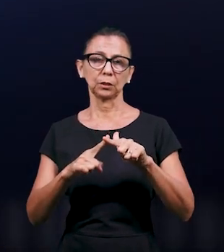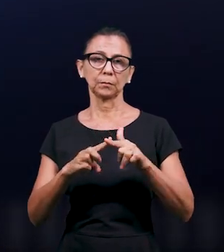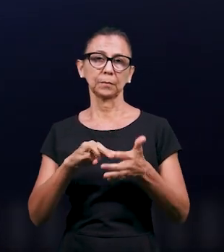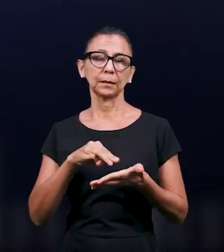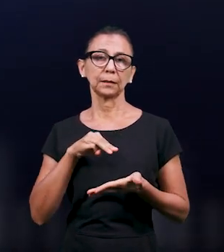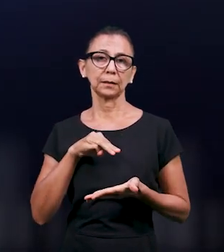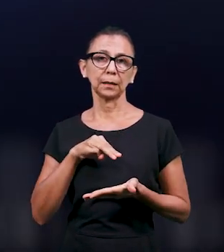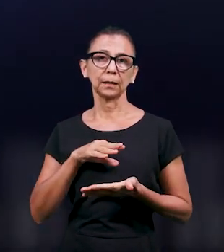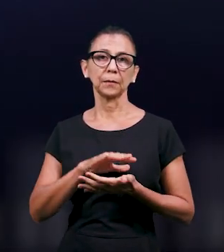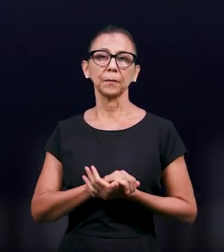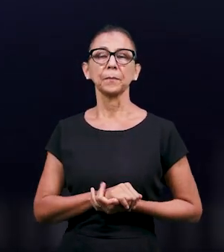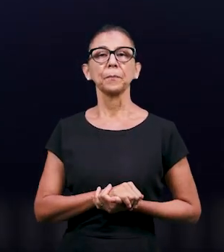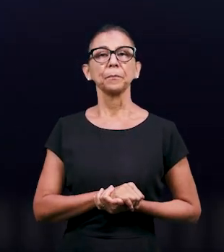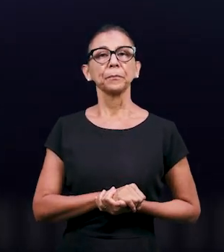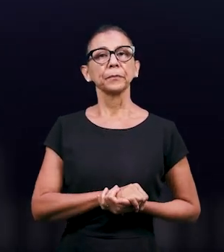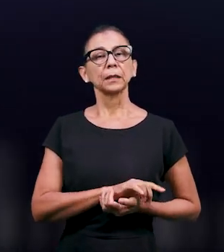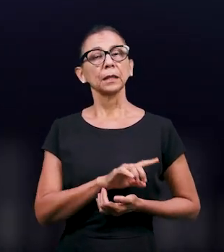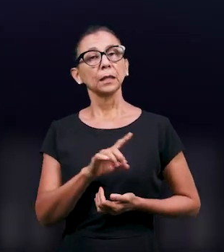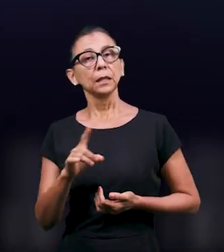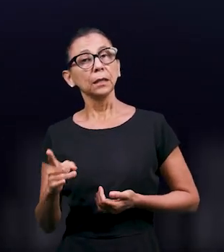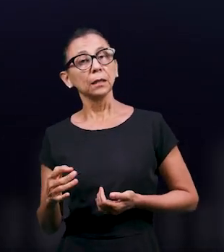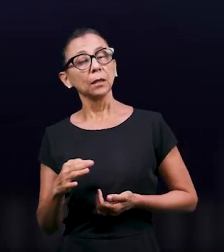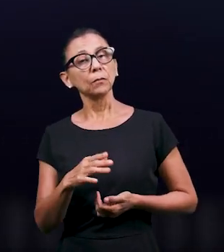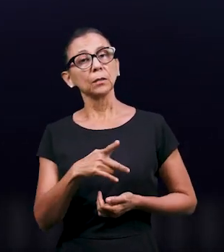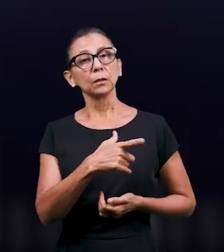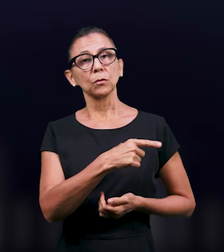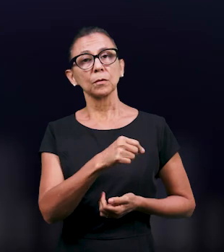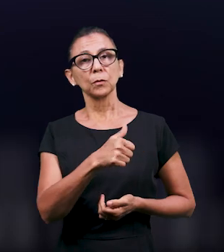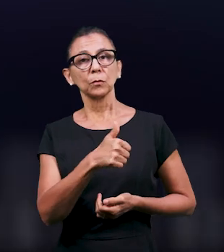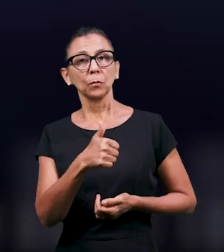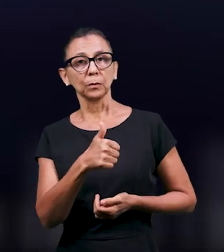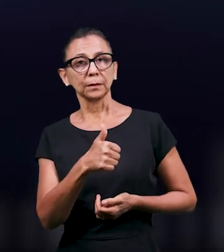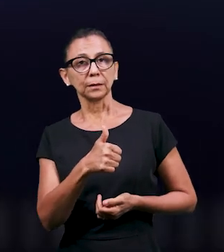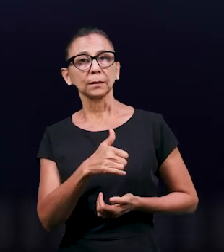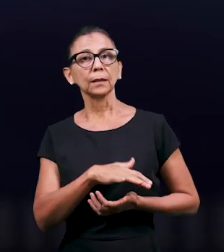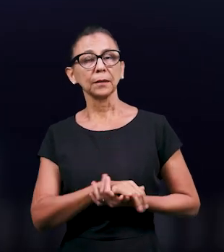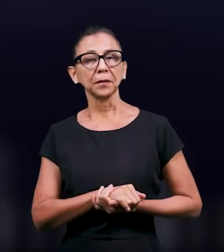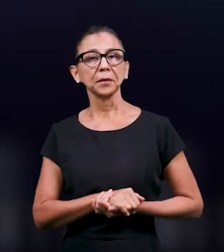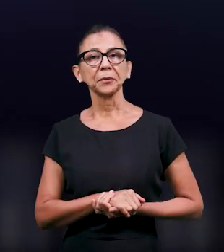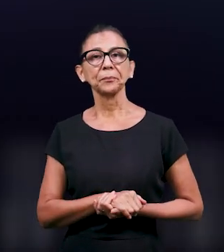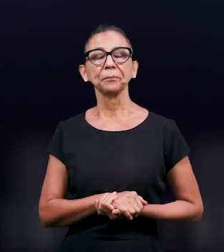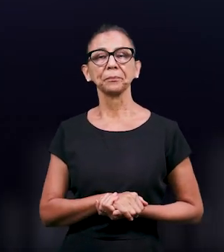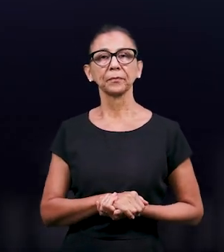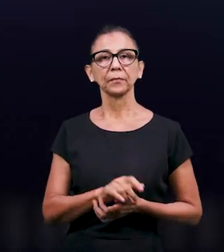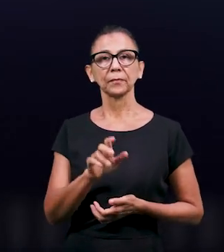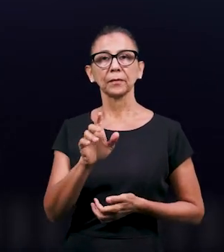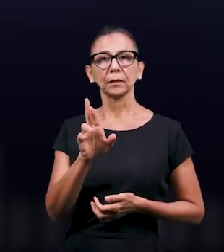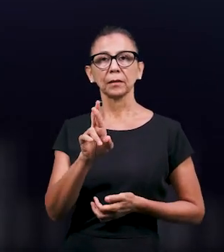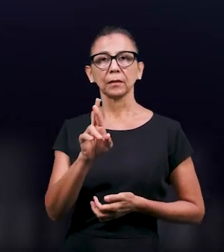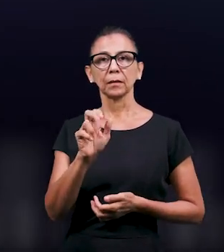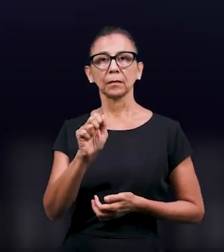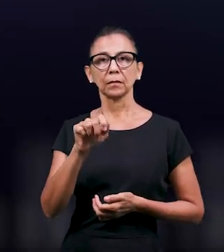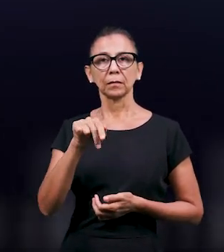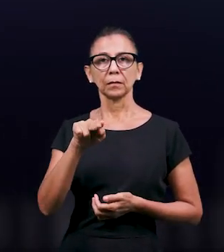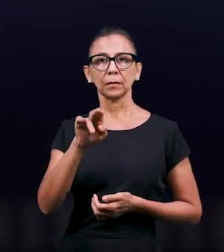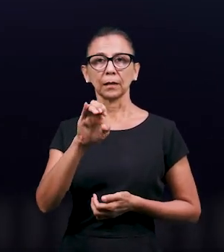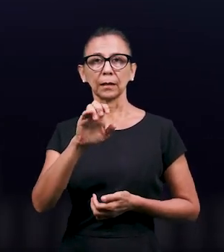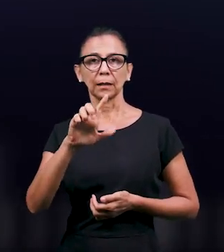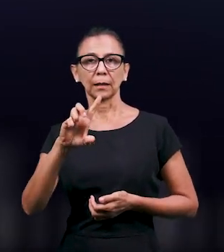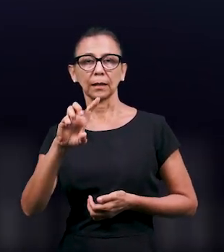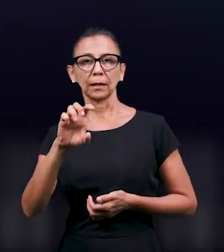registro que nós temos de surdo-cego dentro da nossa igreja é de 2011 da Raquel, que ela ficou surdo-cega, né? Então, ela teve